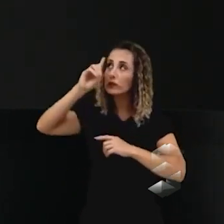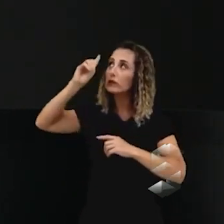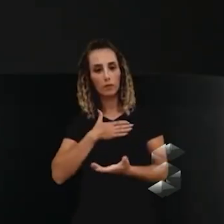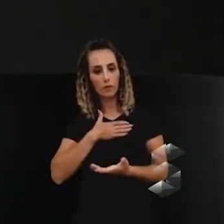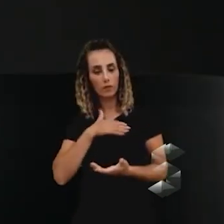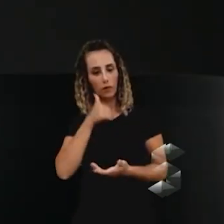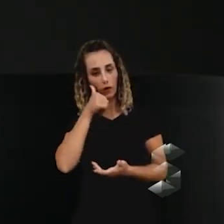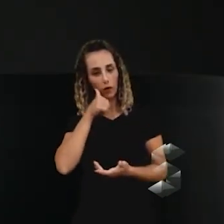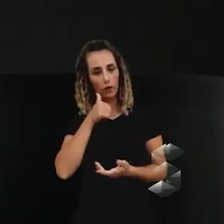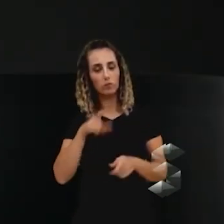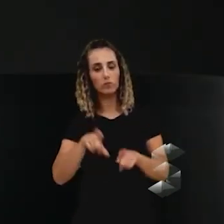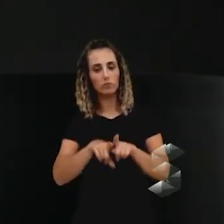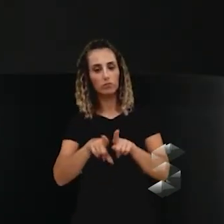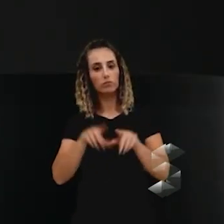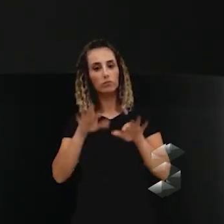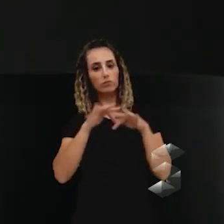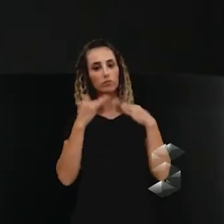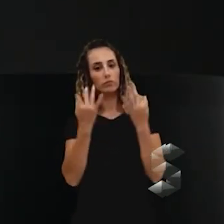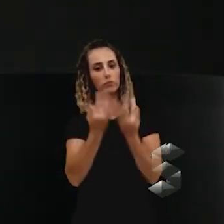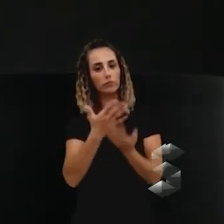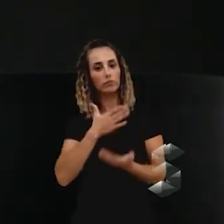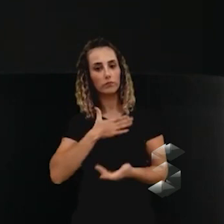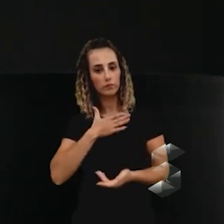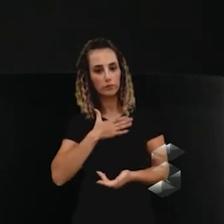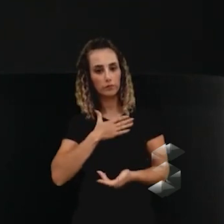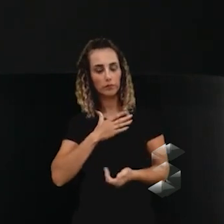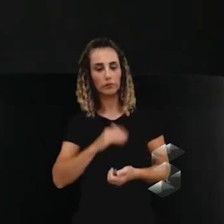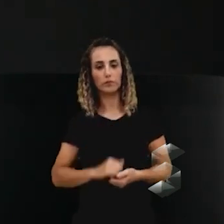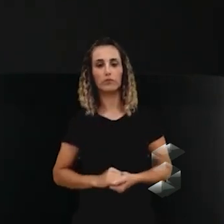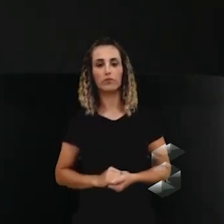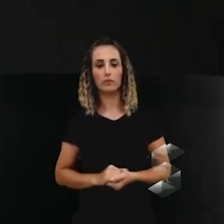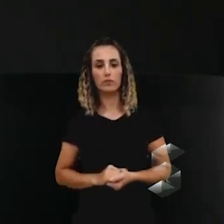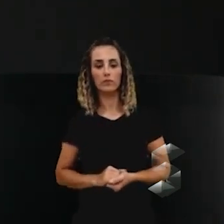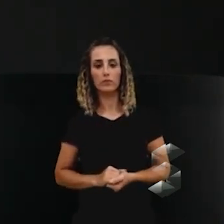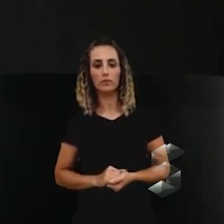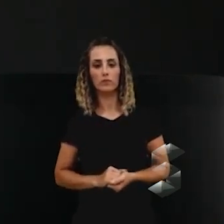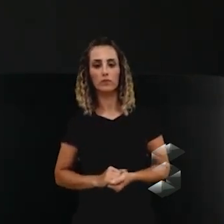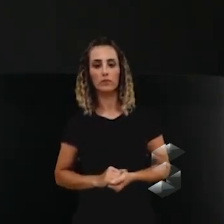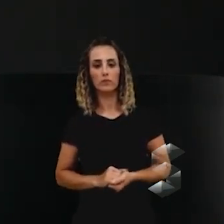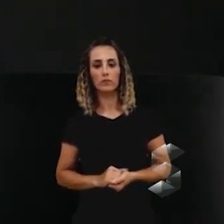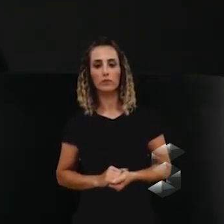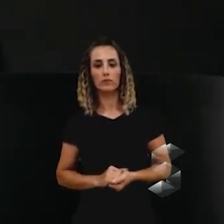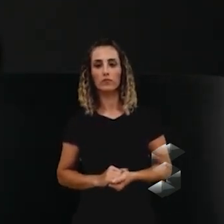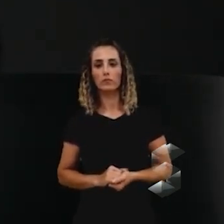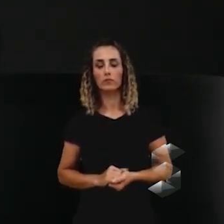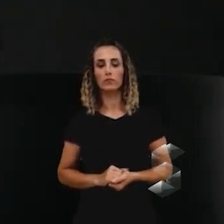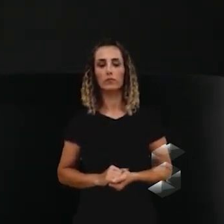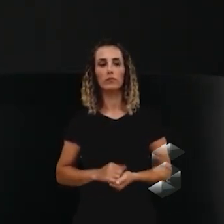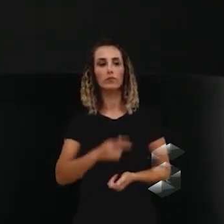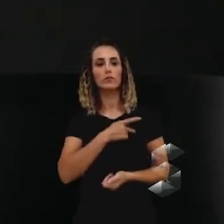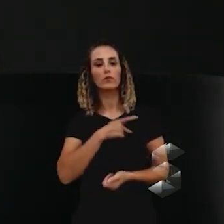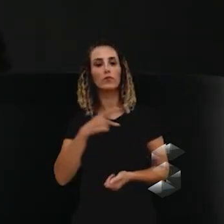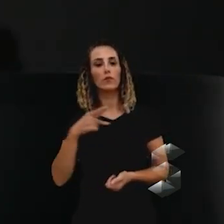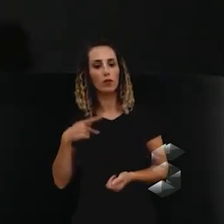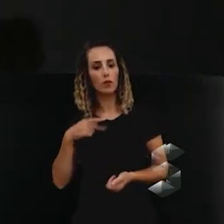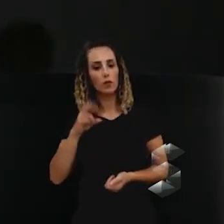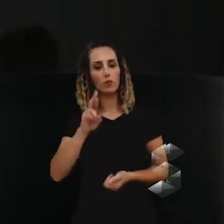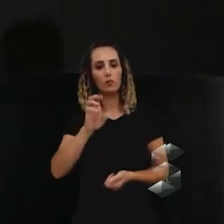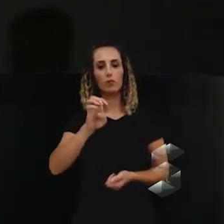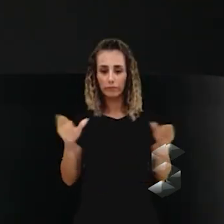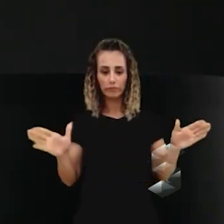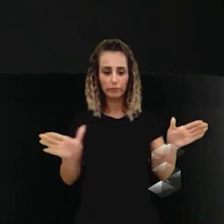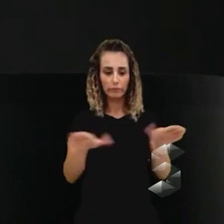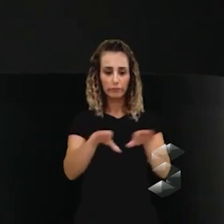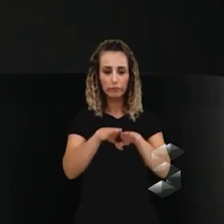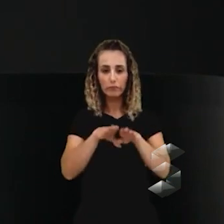nisto. O vice-prefeito, Aparecido Donadoni, falou sobre a dedicação que terá em prol do povo de